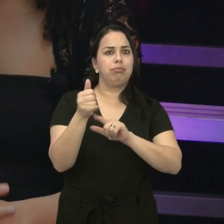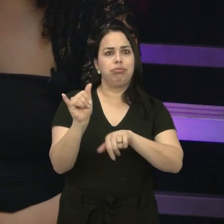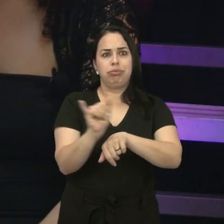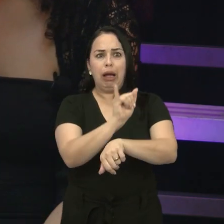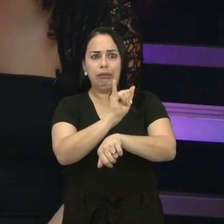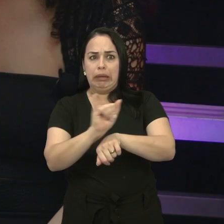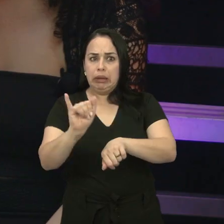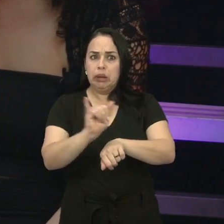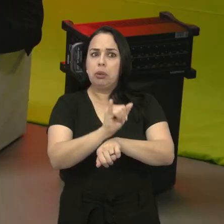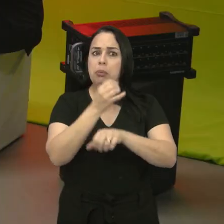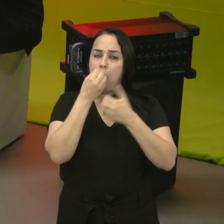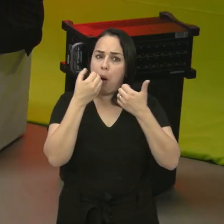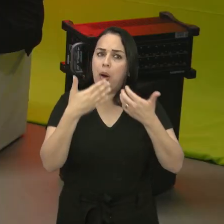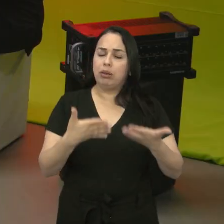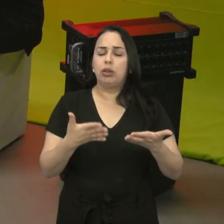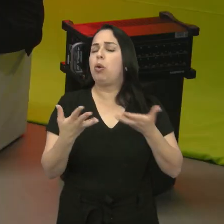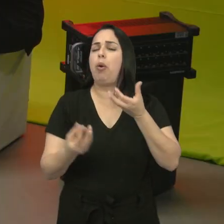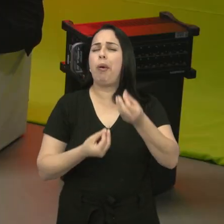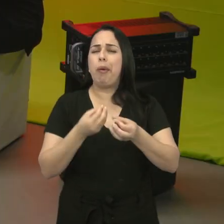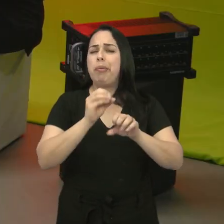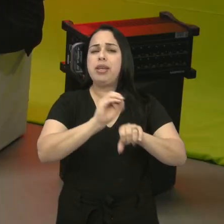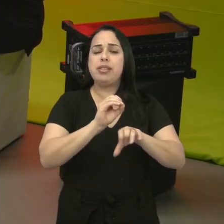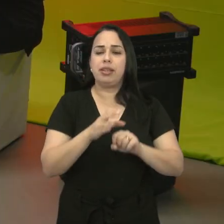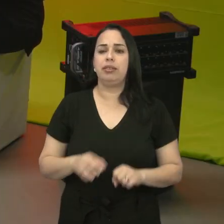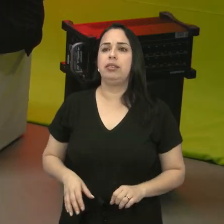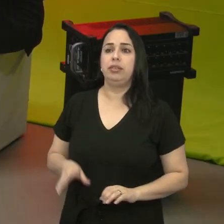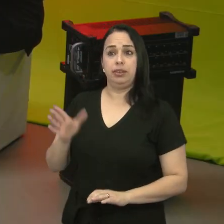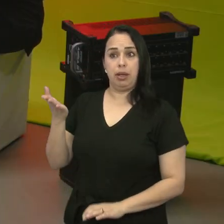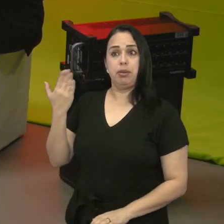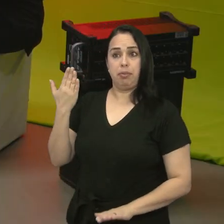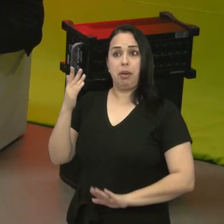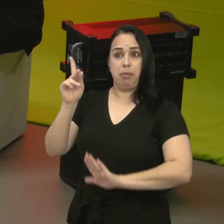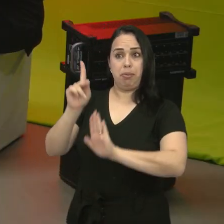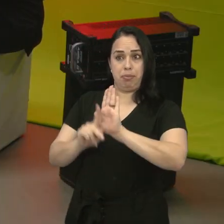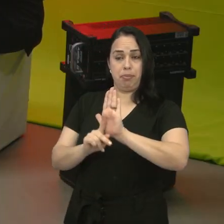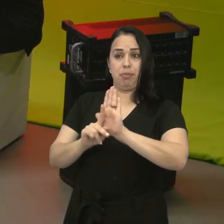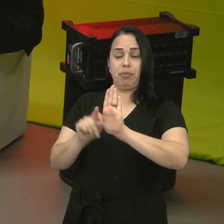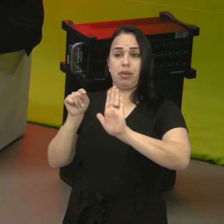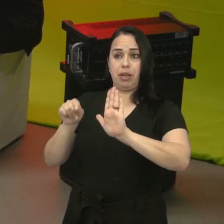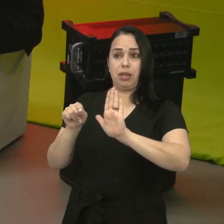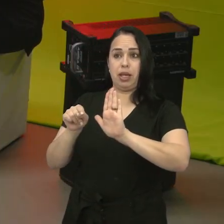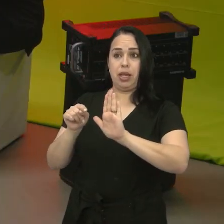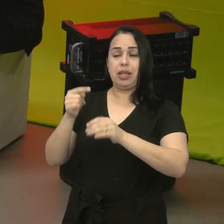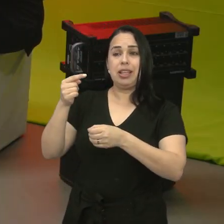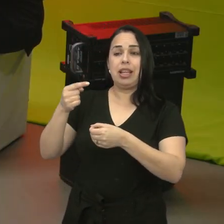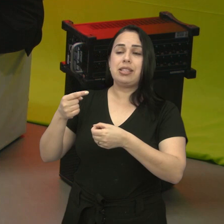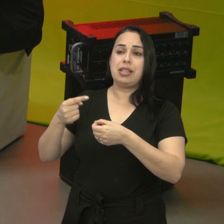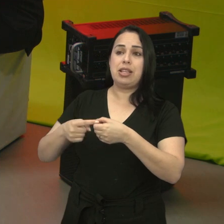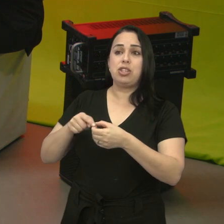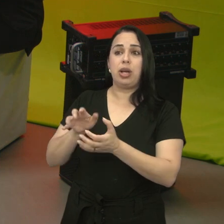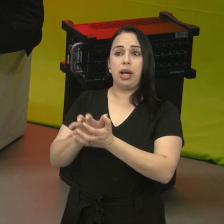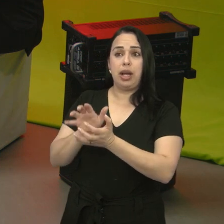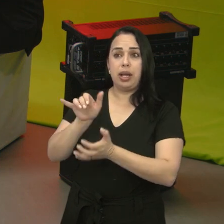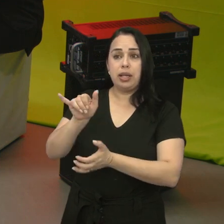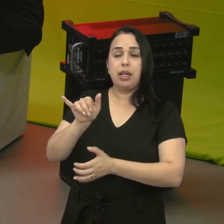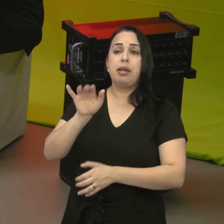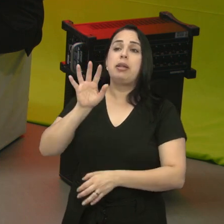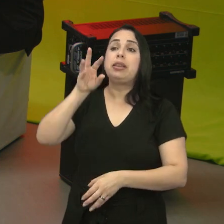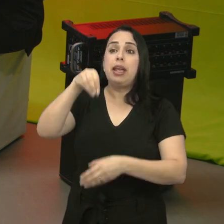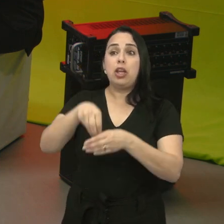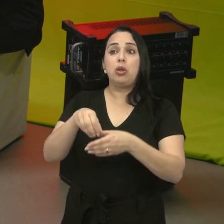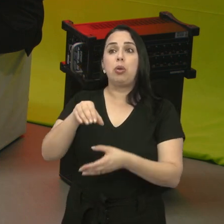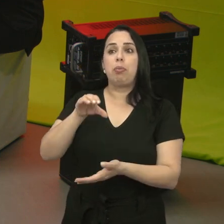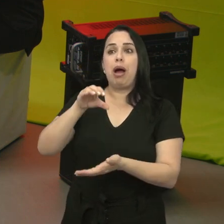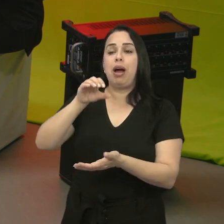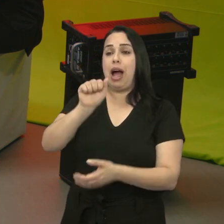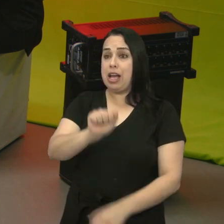tem nas mãos, né? Como é que é esse trabalho? Sim, foi um projeto também via PROAC Municípios, em Jacareí, especificamente dentro de uma associação